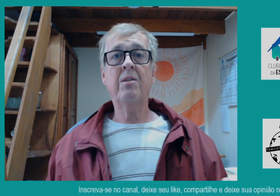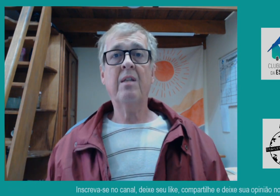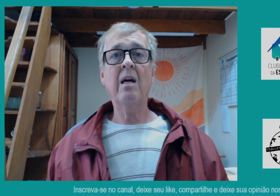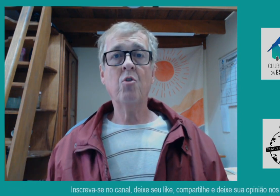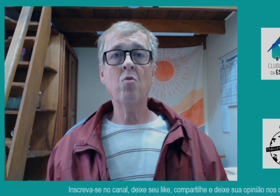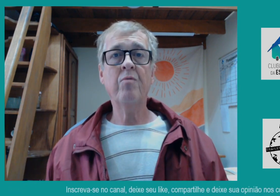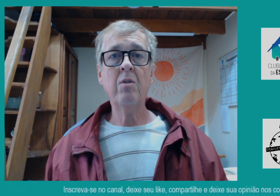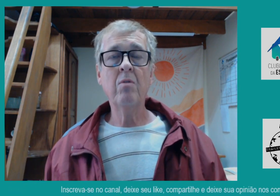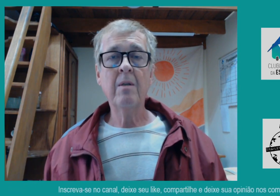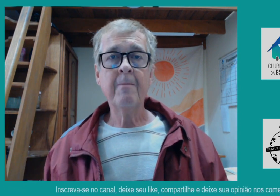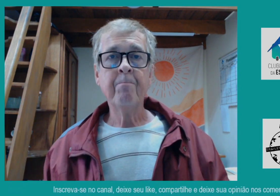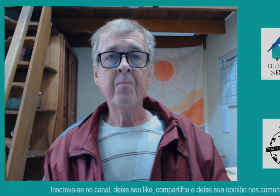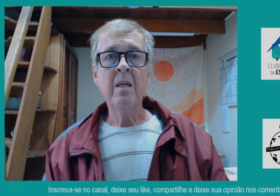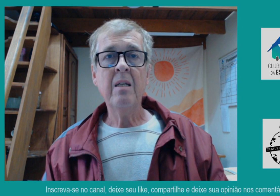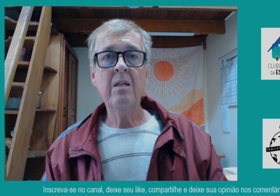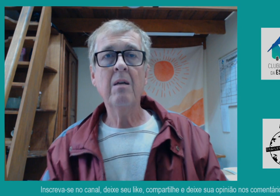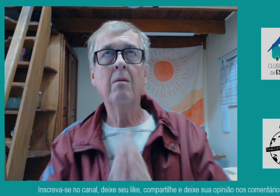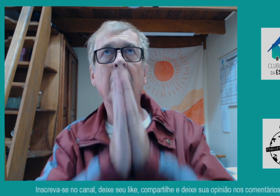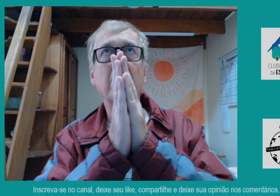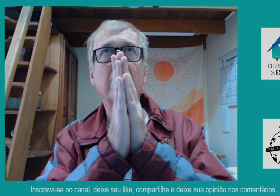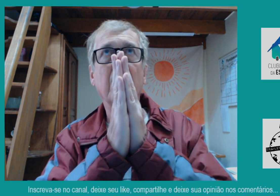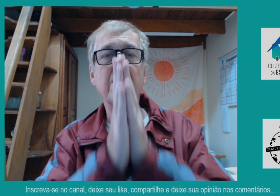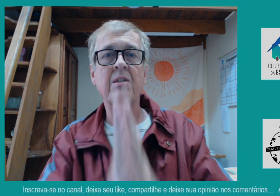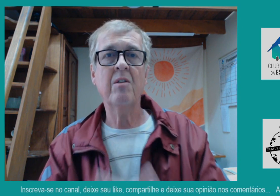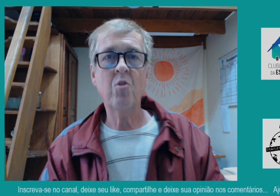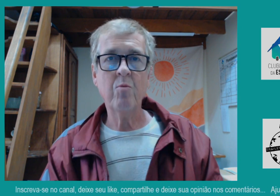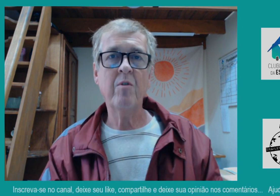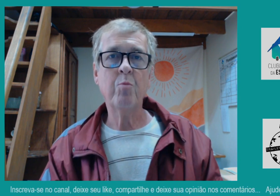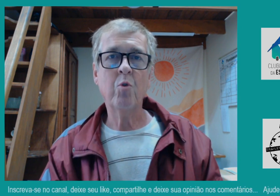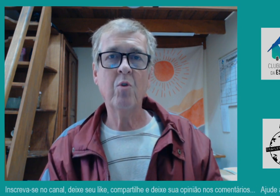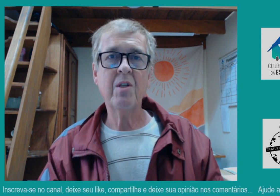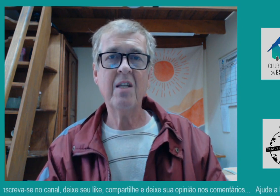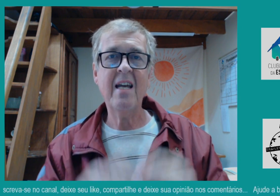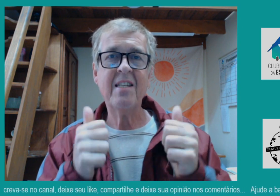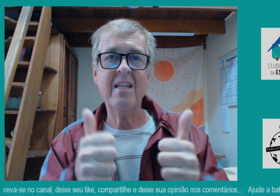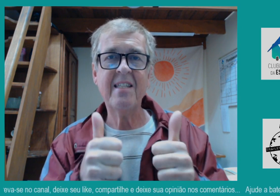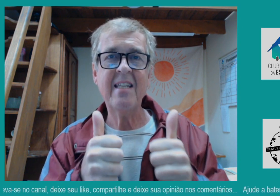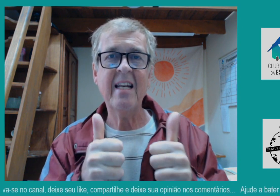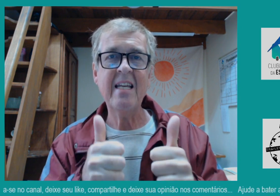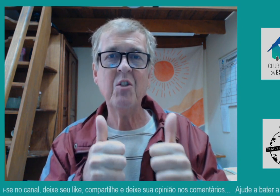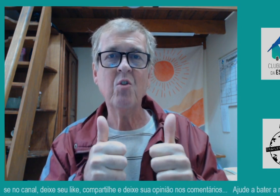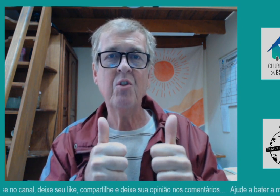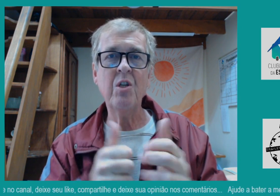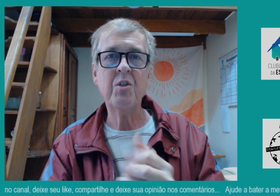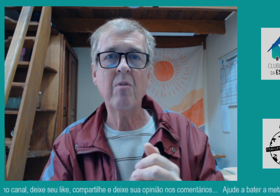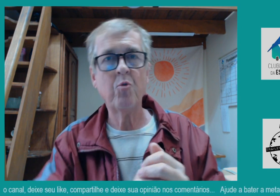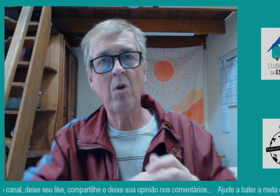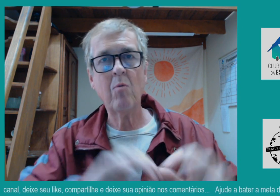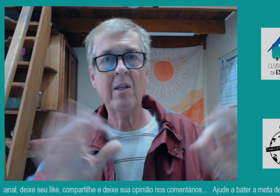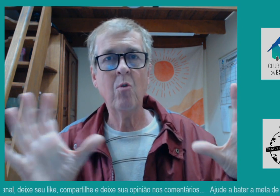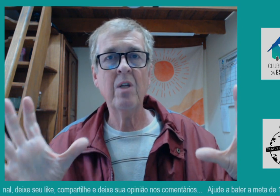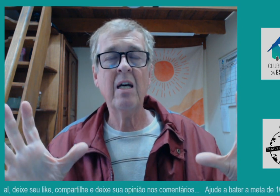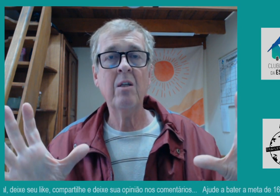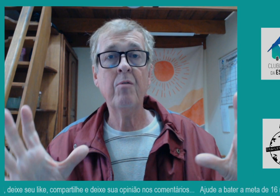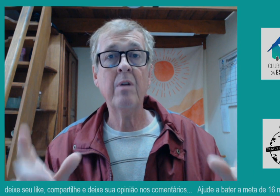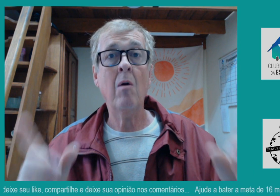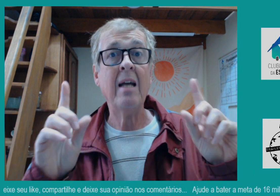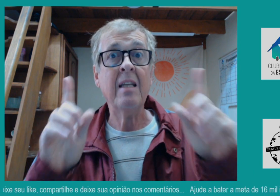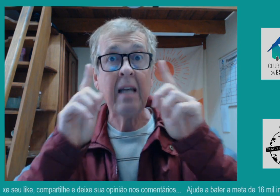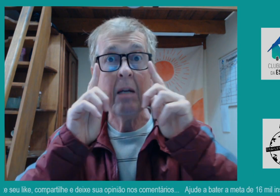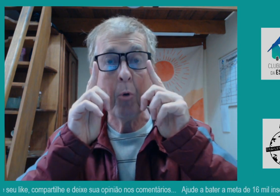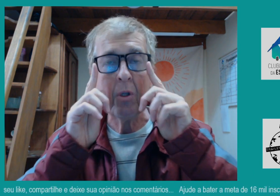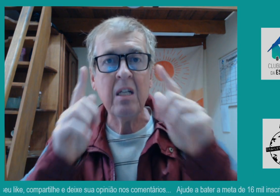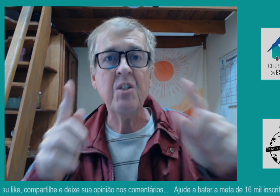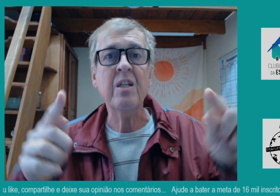que agora a resolvido graças a Deus de uma vez por todas essas excelente notícia vamos aguardar o